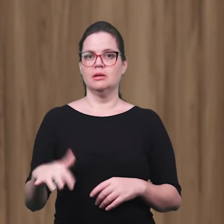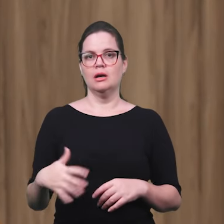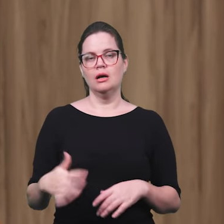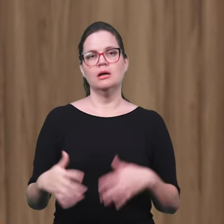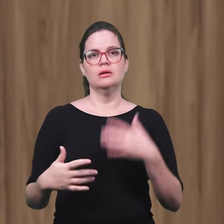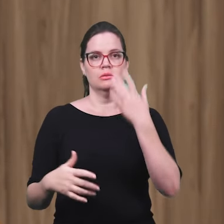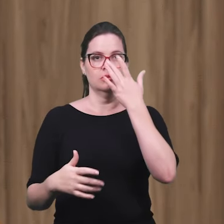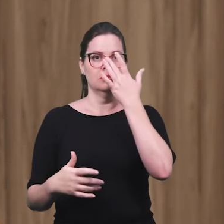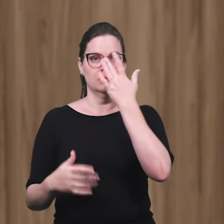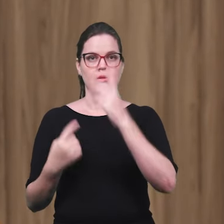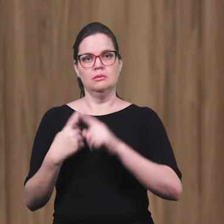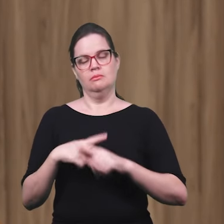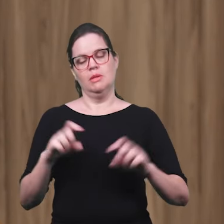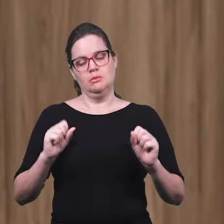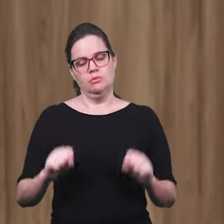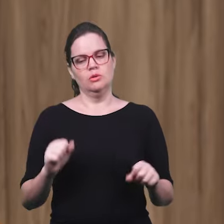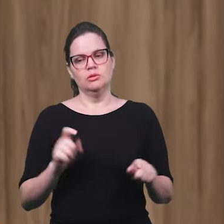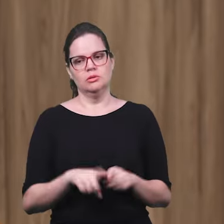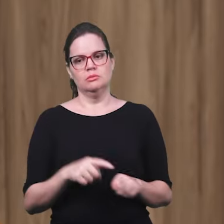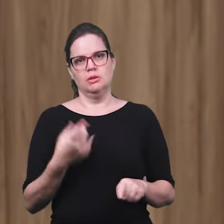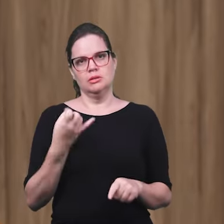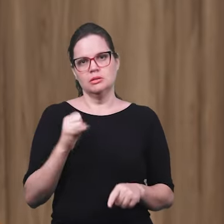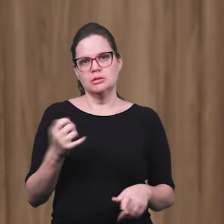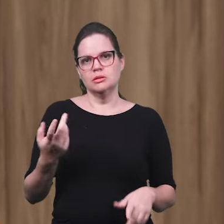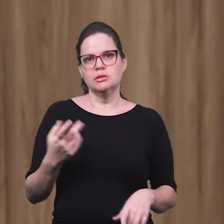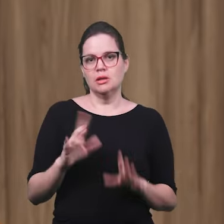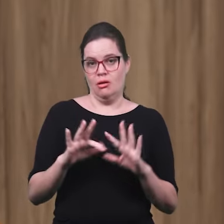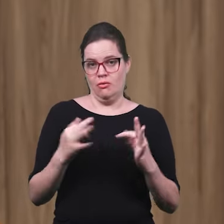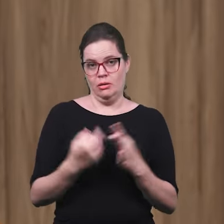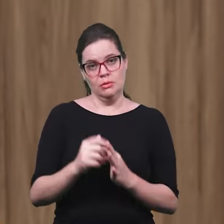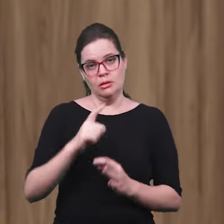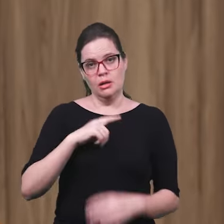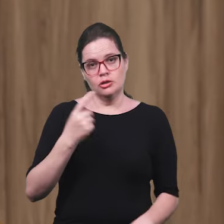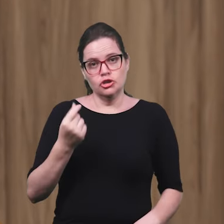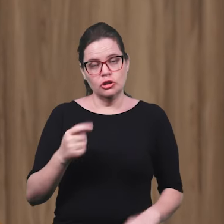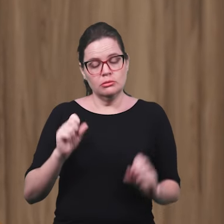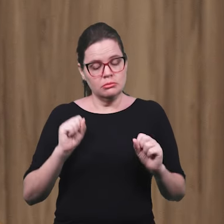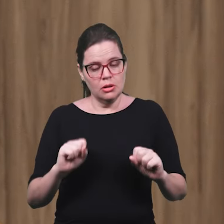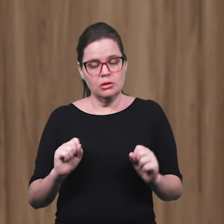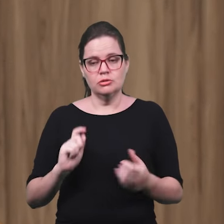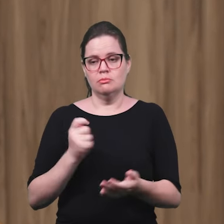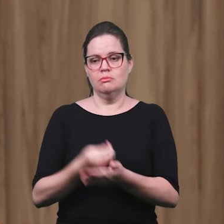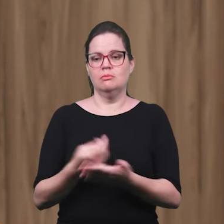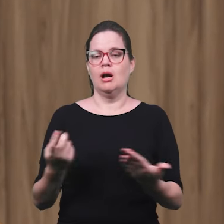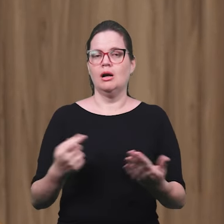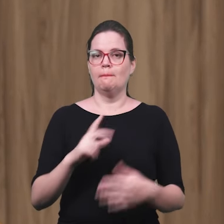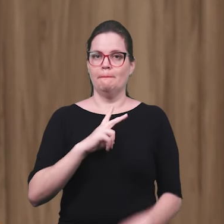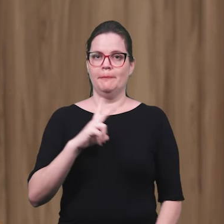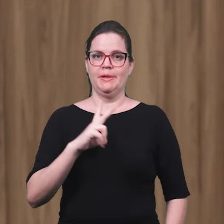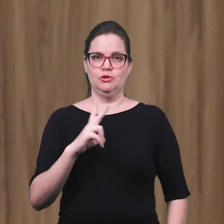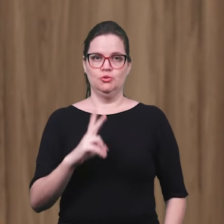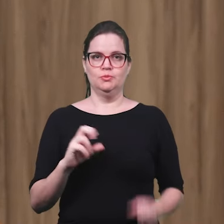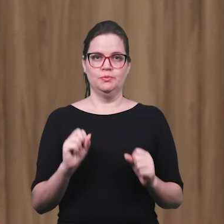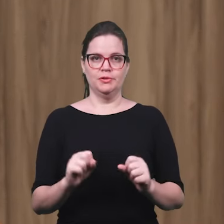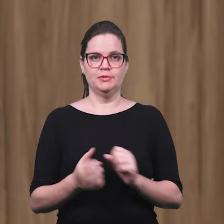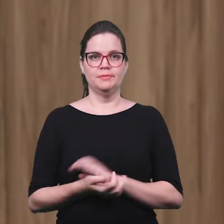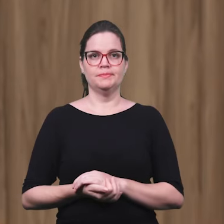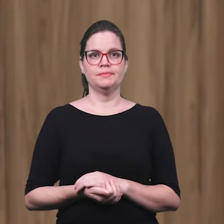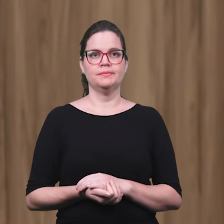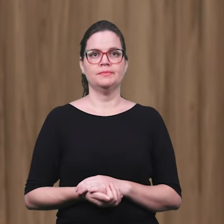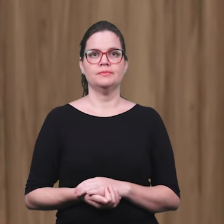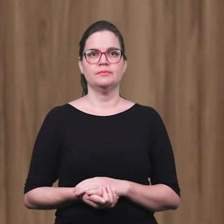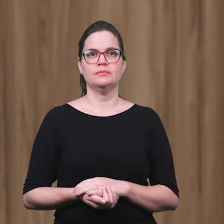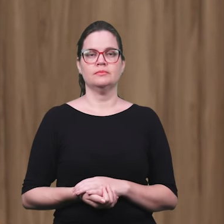mais oneroso, mas também tem essa possibilidade. Se a família tem essas condições, também tem a possibilidade dele pagar por